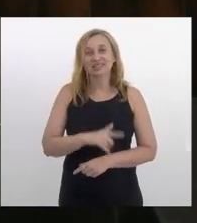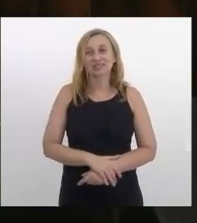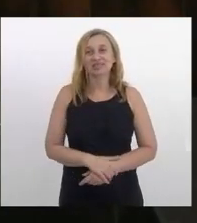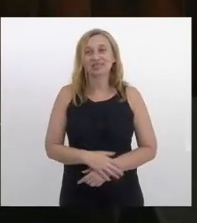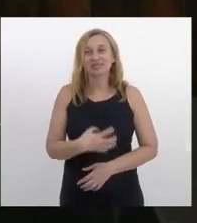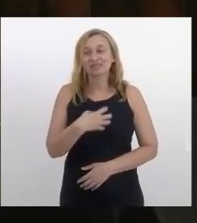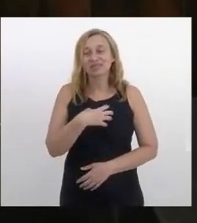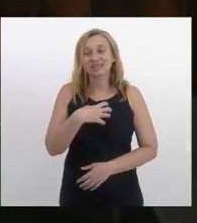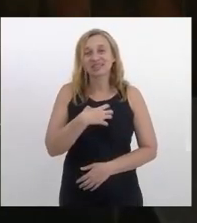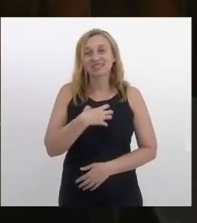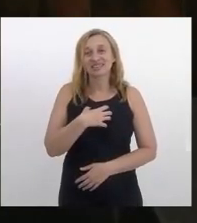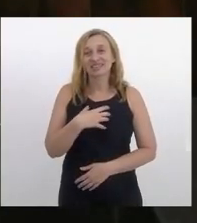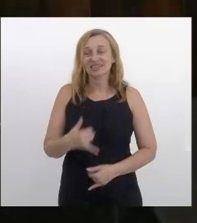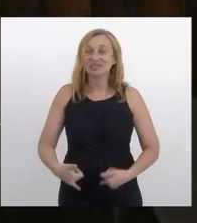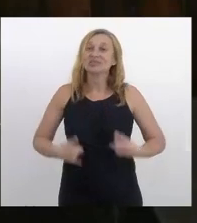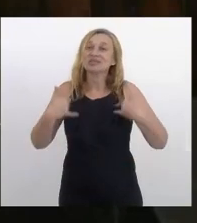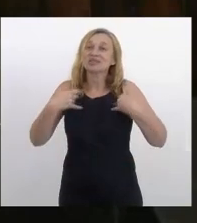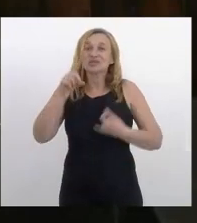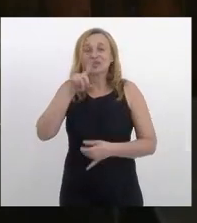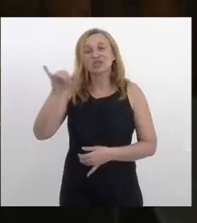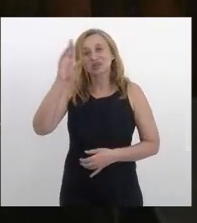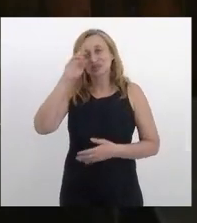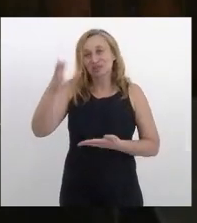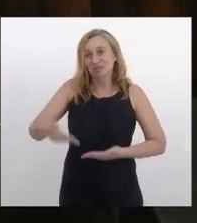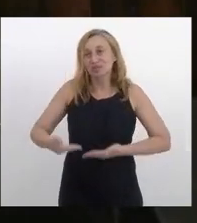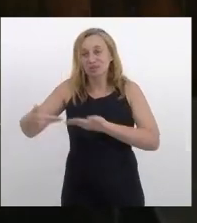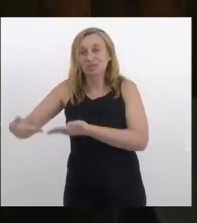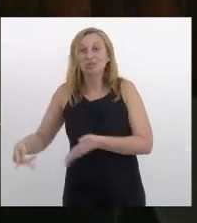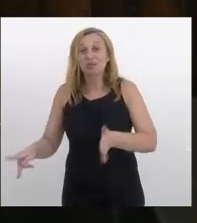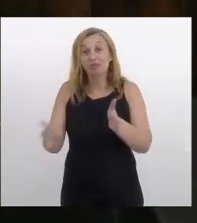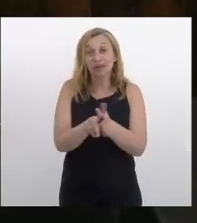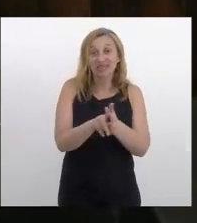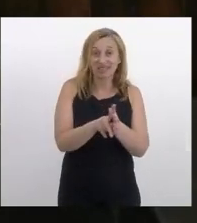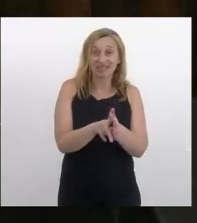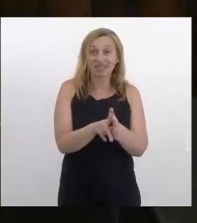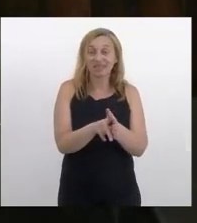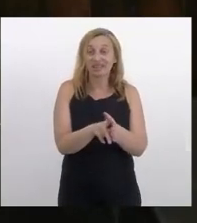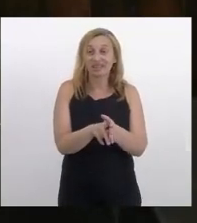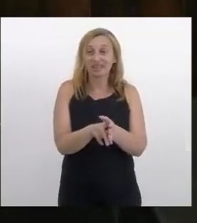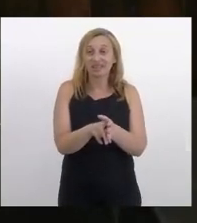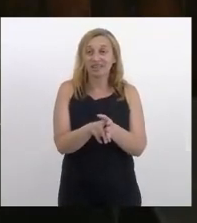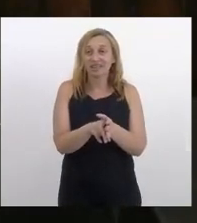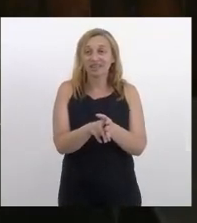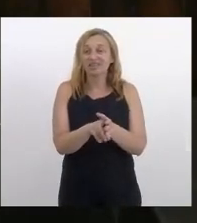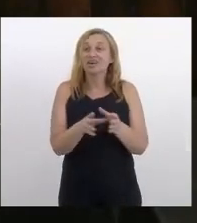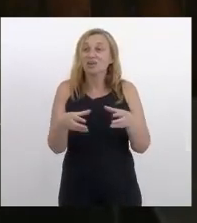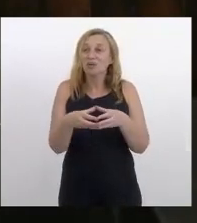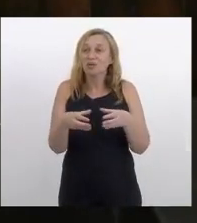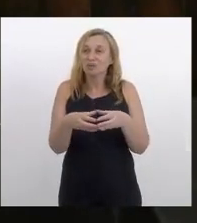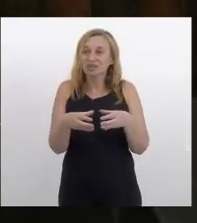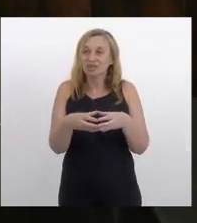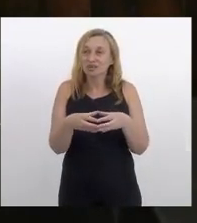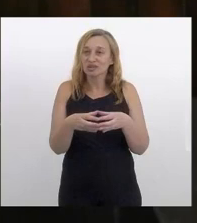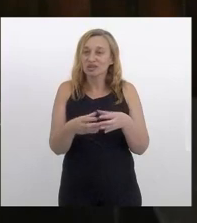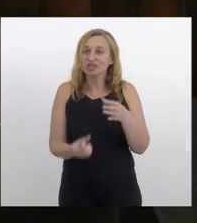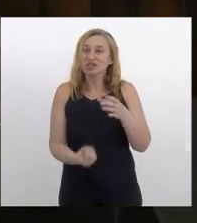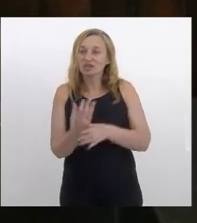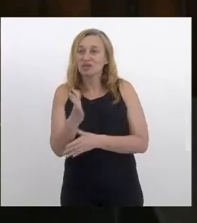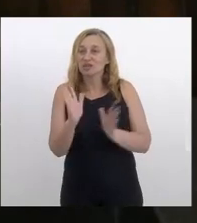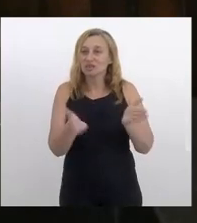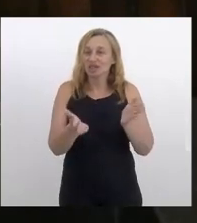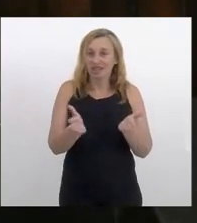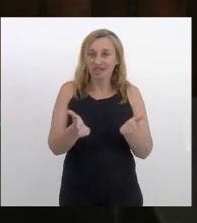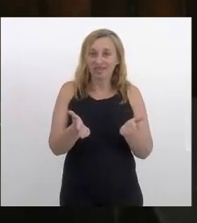Me senti honrada no dia que o senhor me convidou para fazer parte da comissão que o senhor criou, Diálogo e